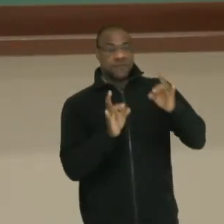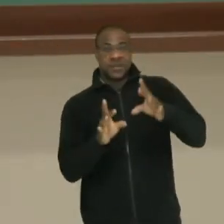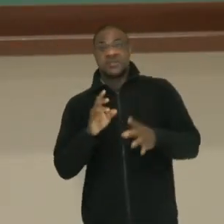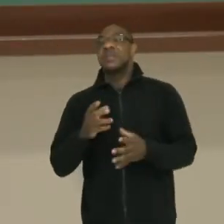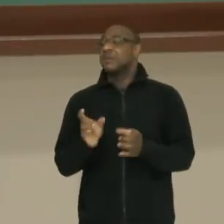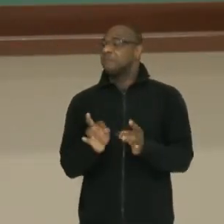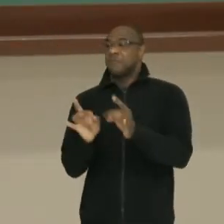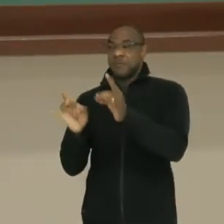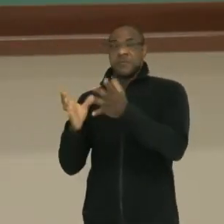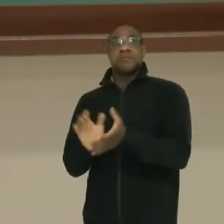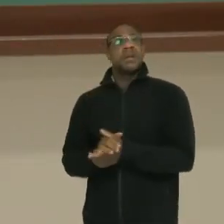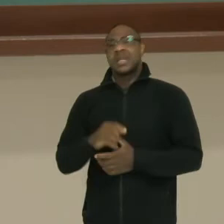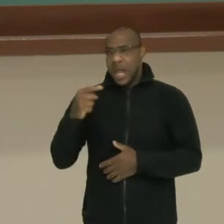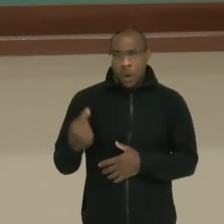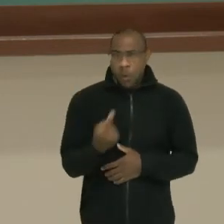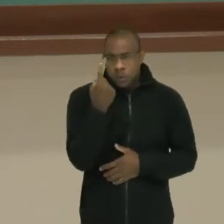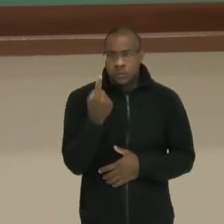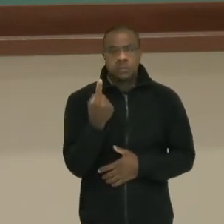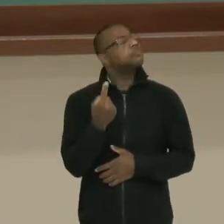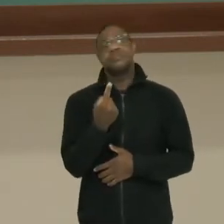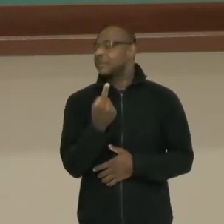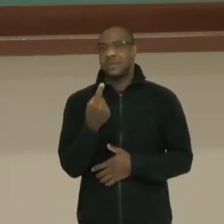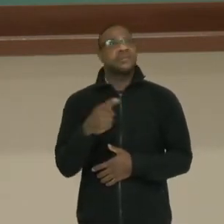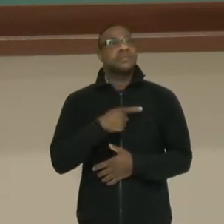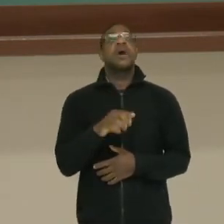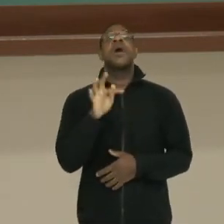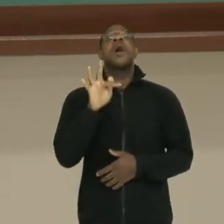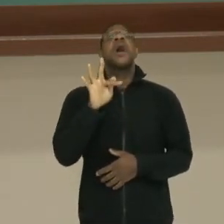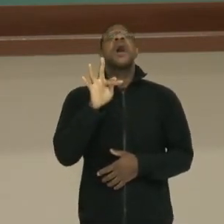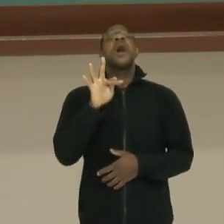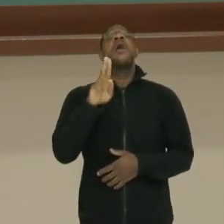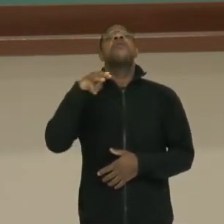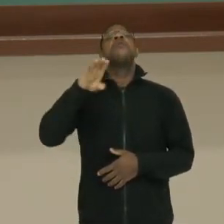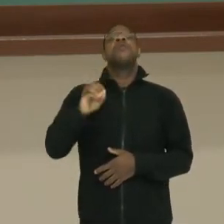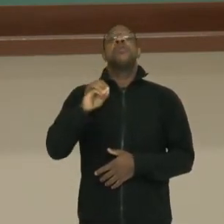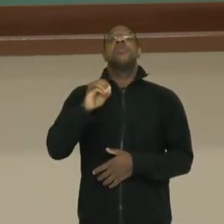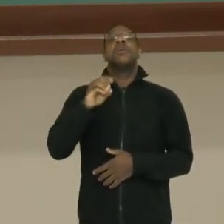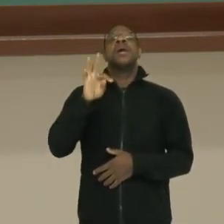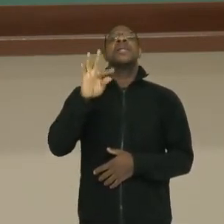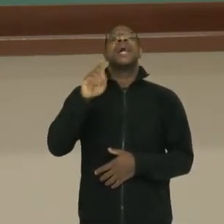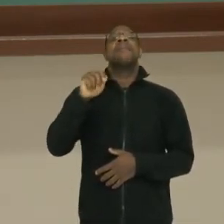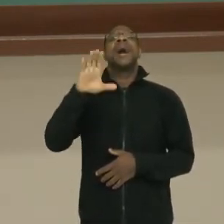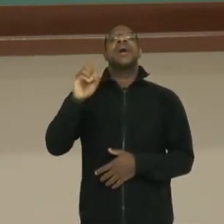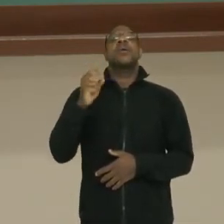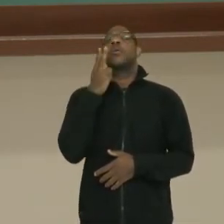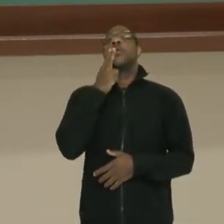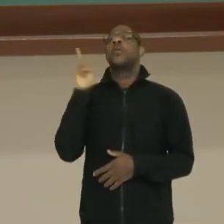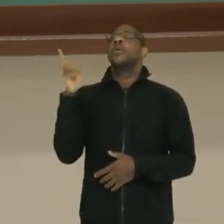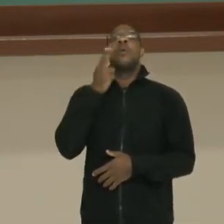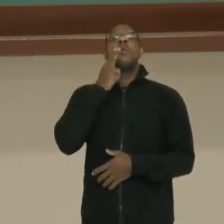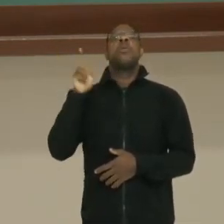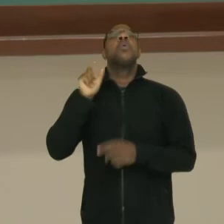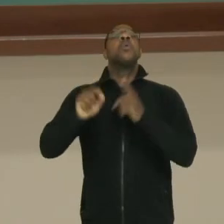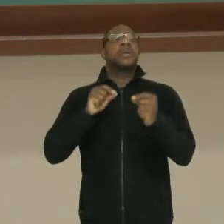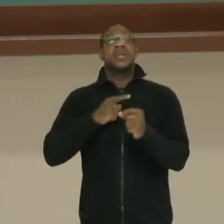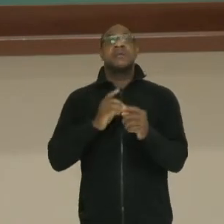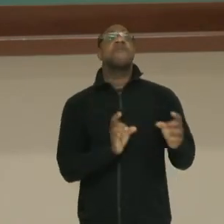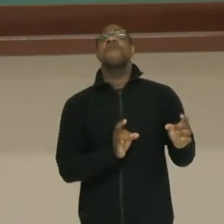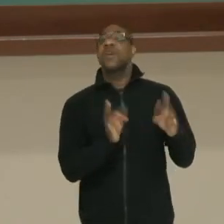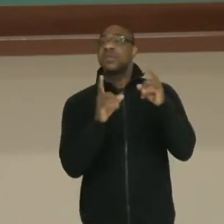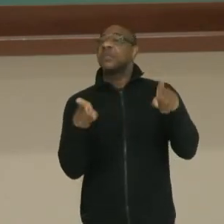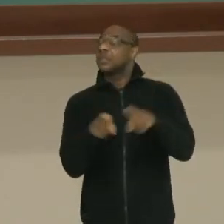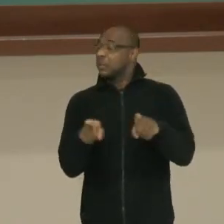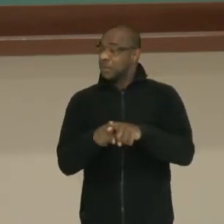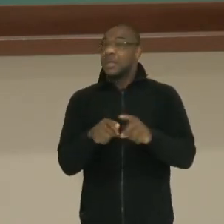ser comercializado, né? O fumo, que era, ou melhor, o tabaco, né, que fazia o fumo, que era um produto conhecido